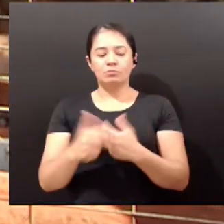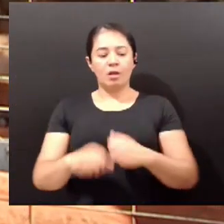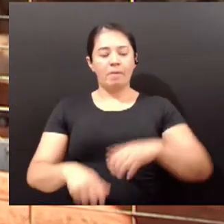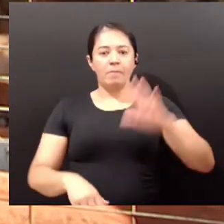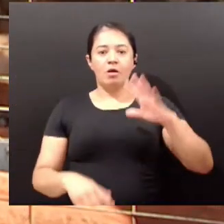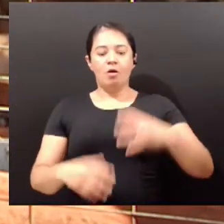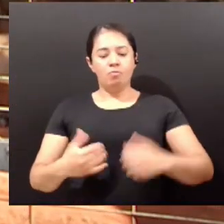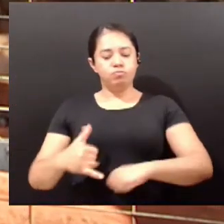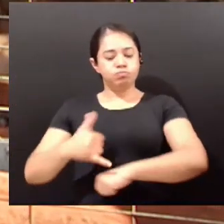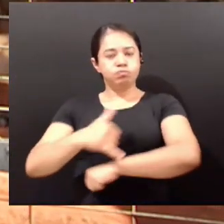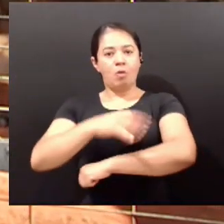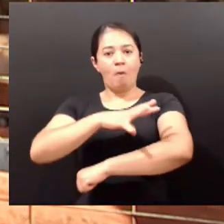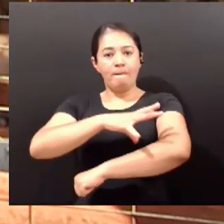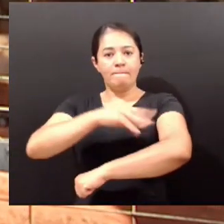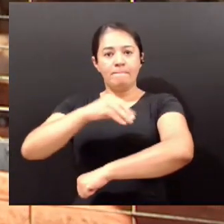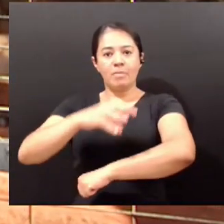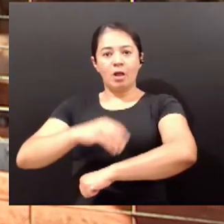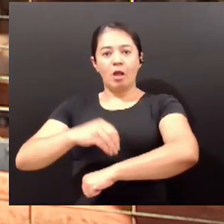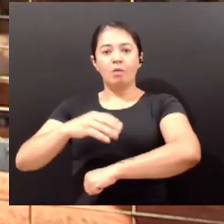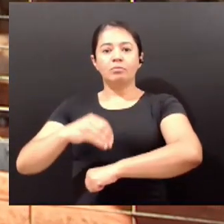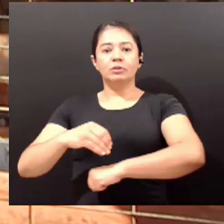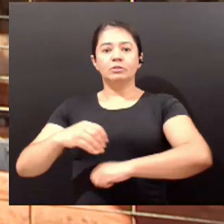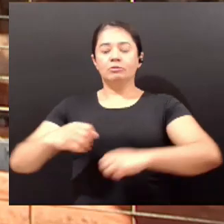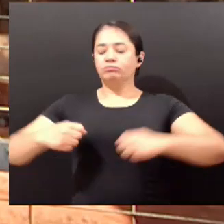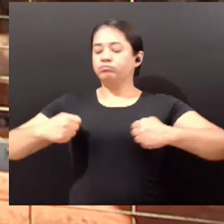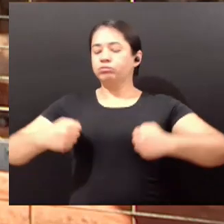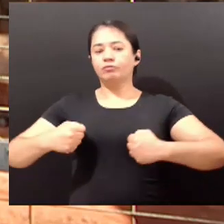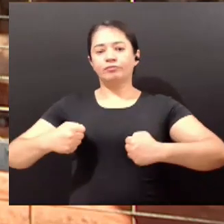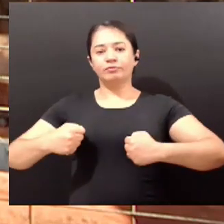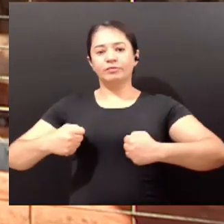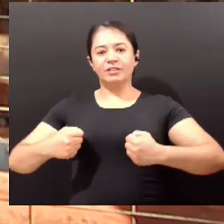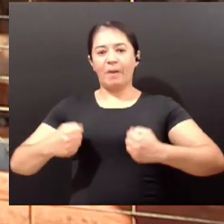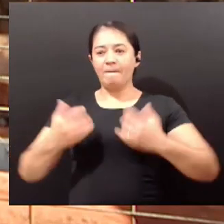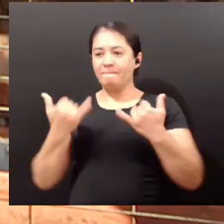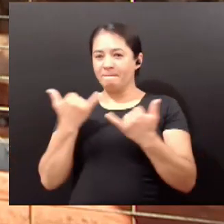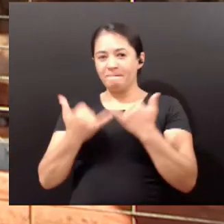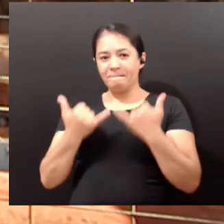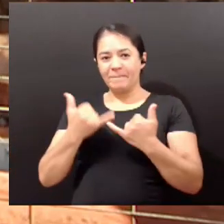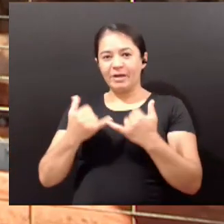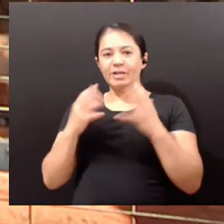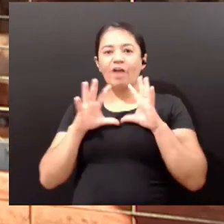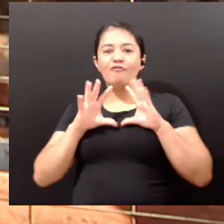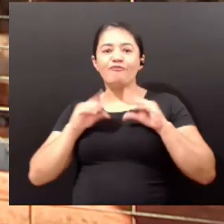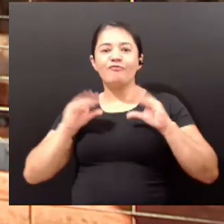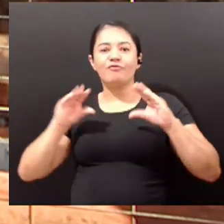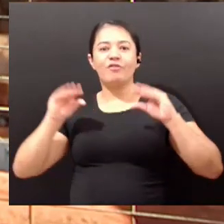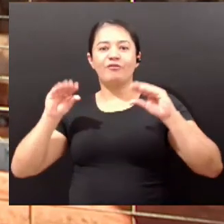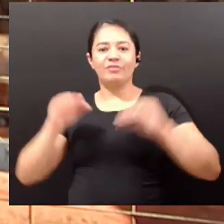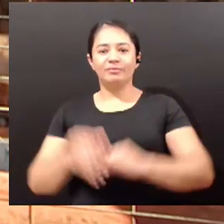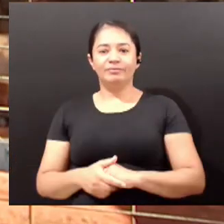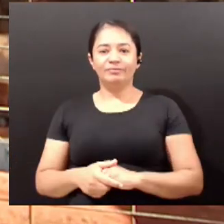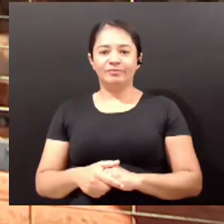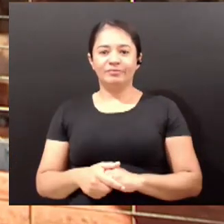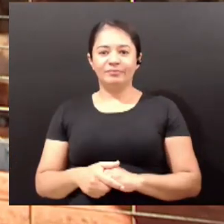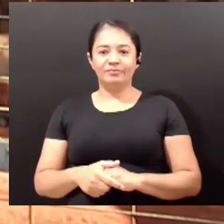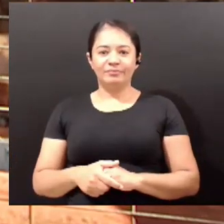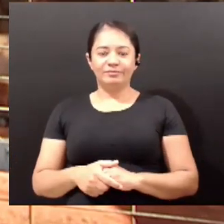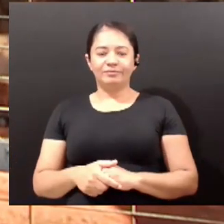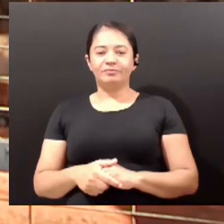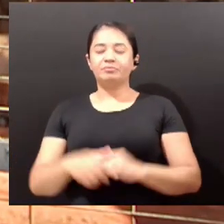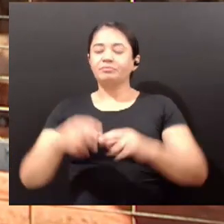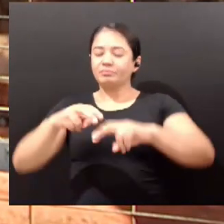pelagem mais longa, peludona, parece que ela é bem mais fofa. Então ela é para adaptação para aquele